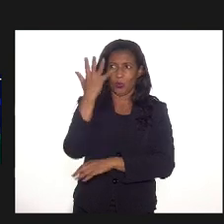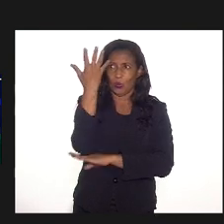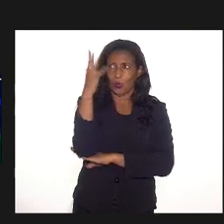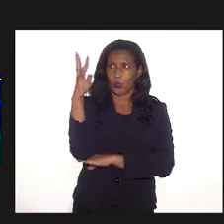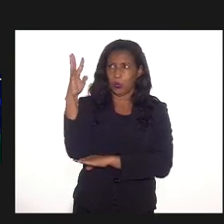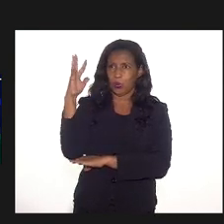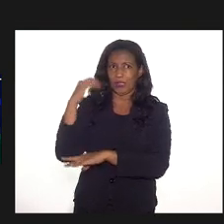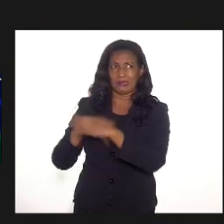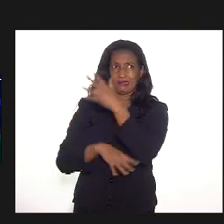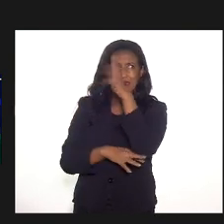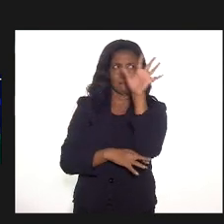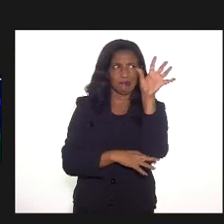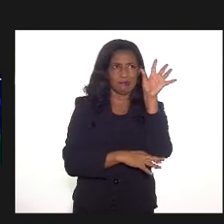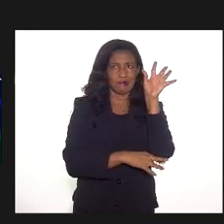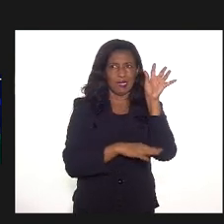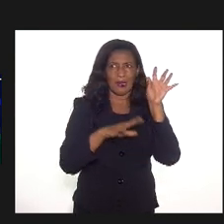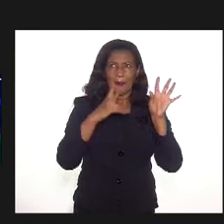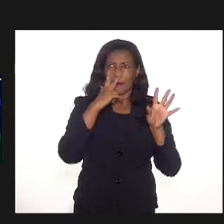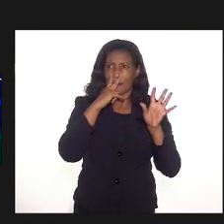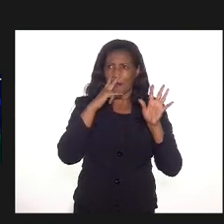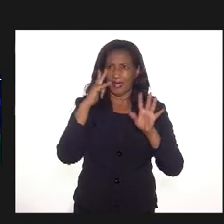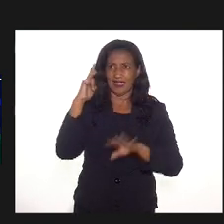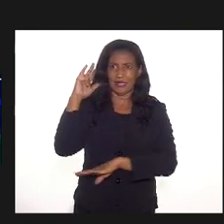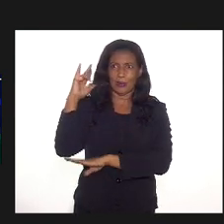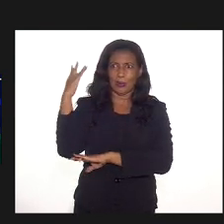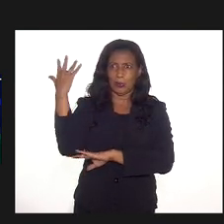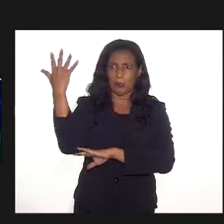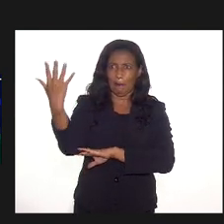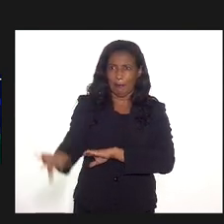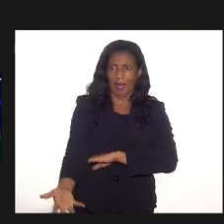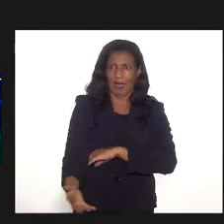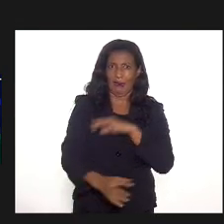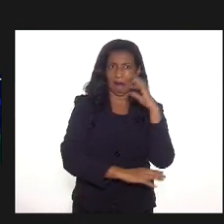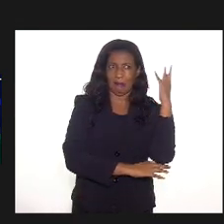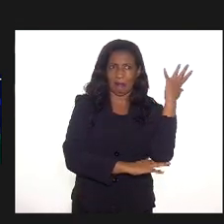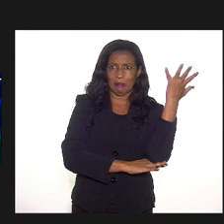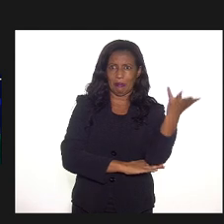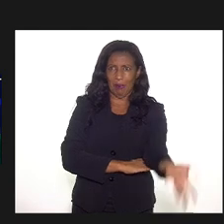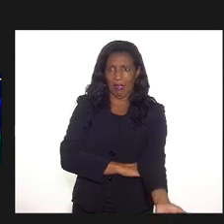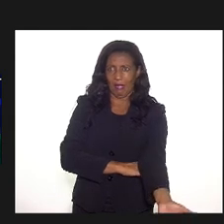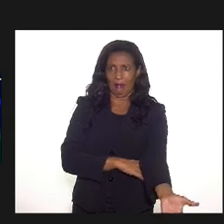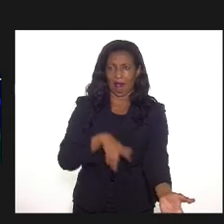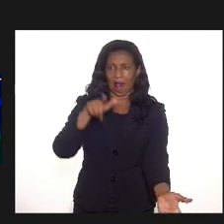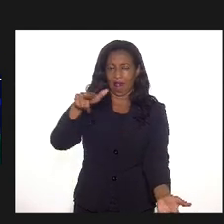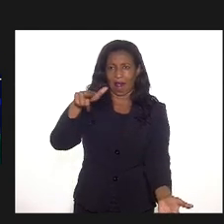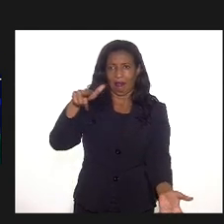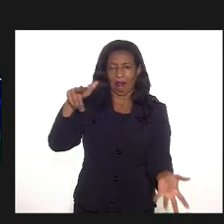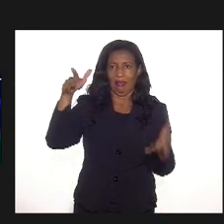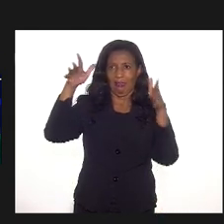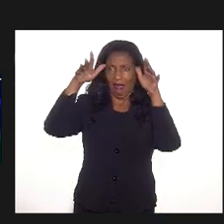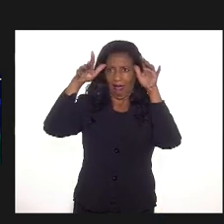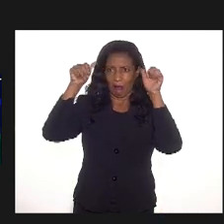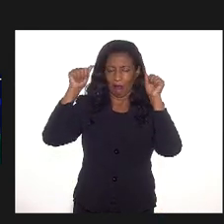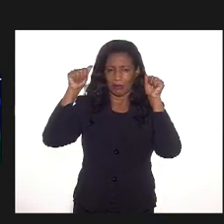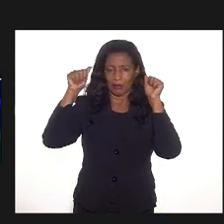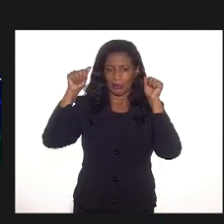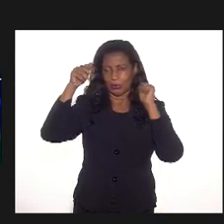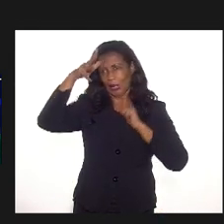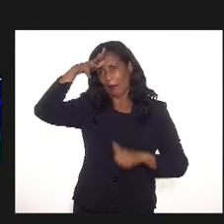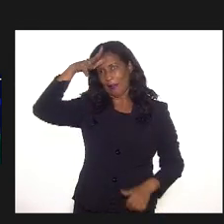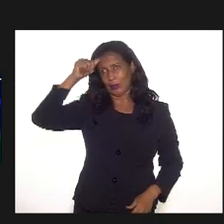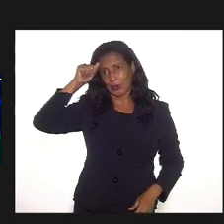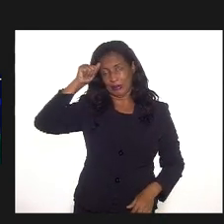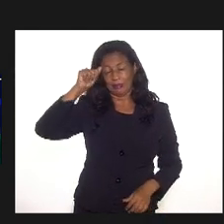ocorre e, principalmente, na nossa região amazônica, o que propicia também